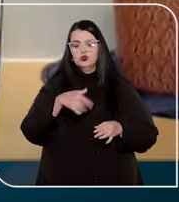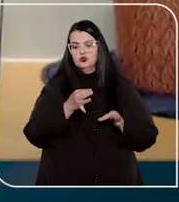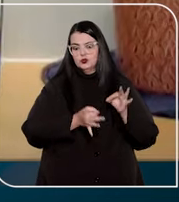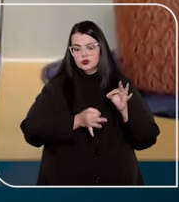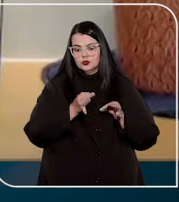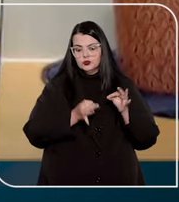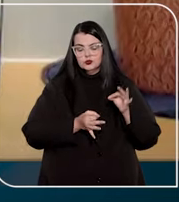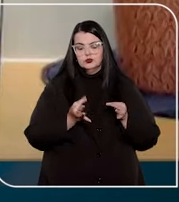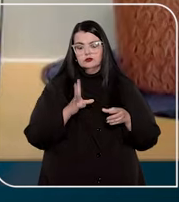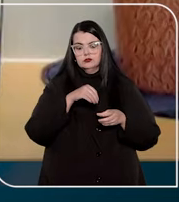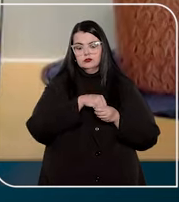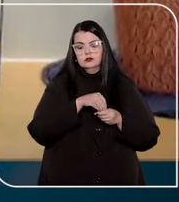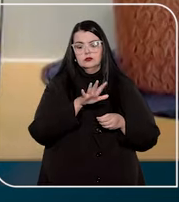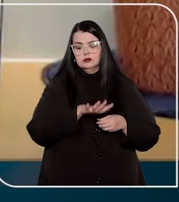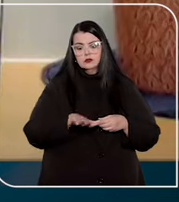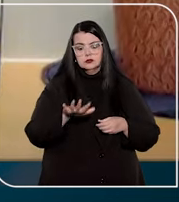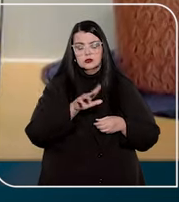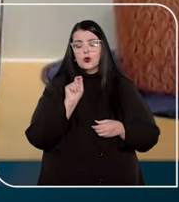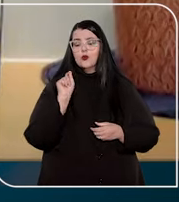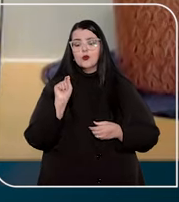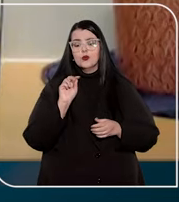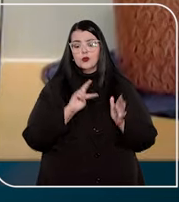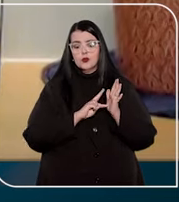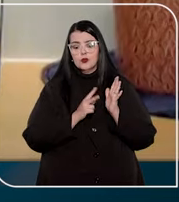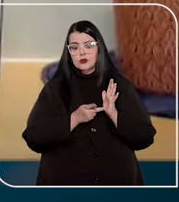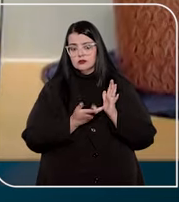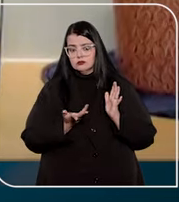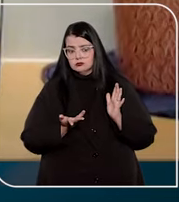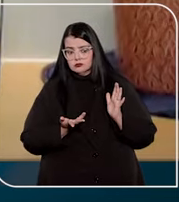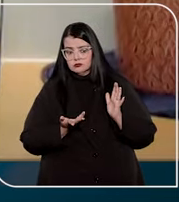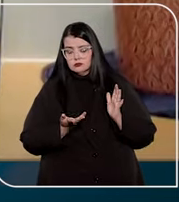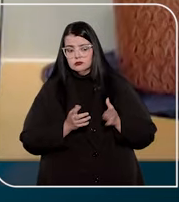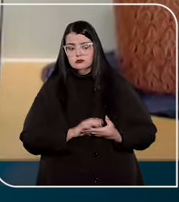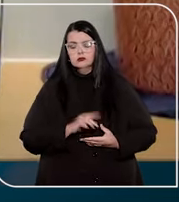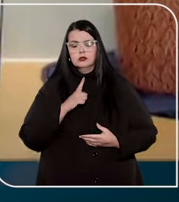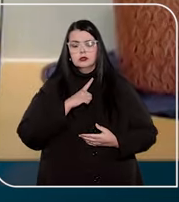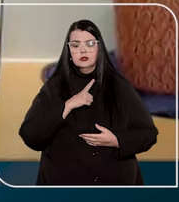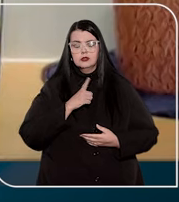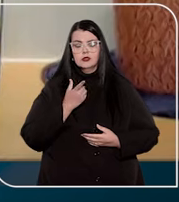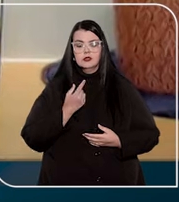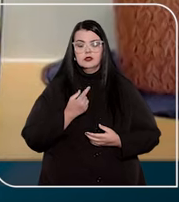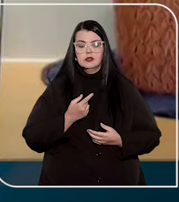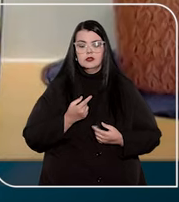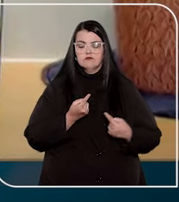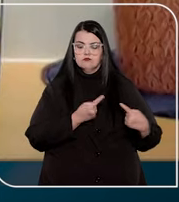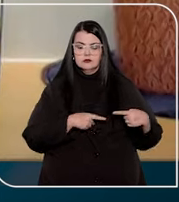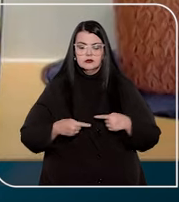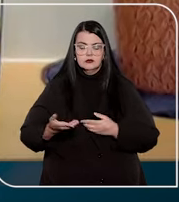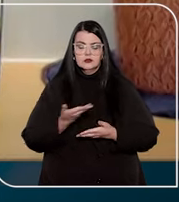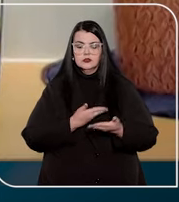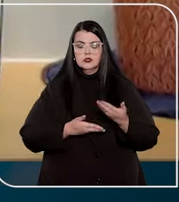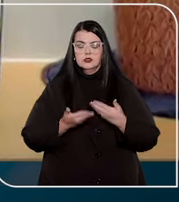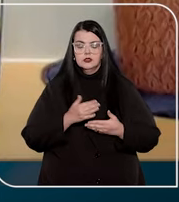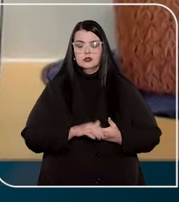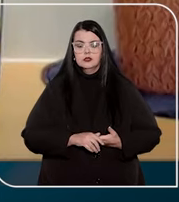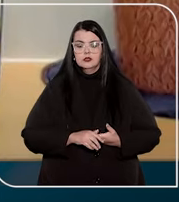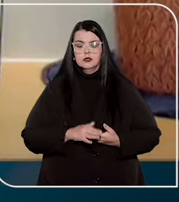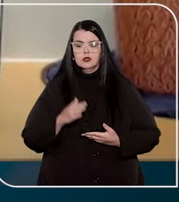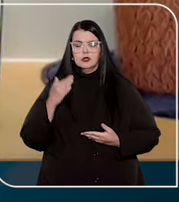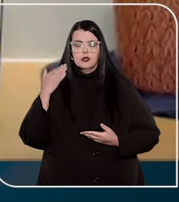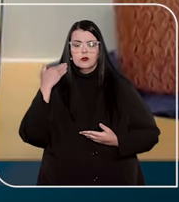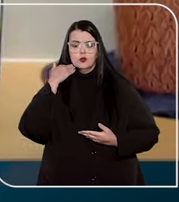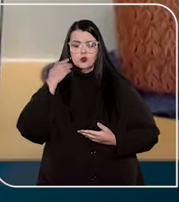poder judiciário, que é o quê? Dentro daquilo que a gente comentou mais cedo, do juiz da análise da primeira